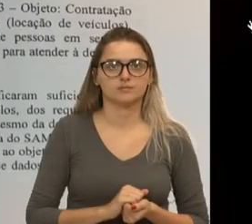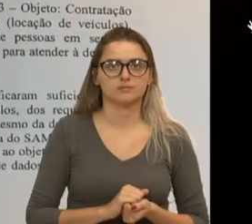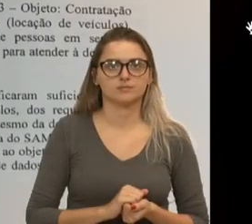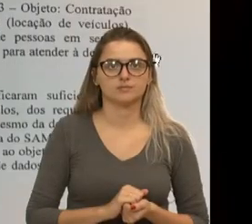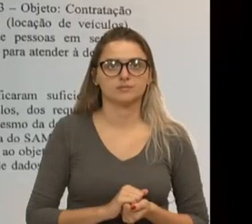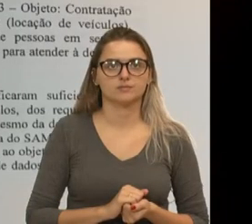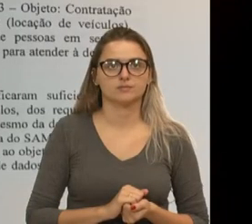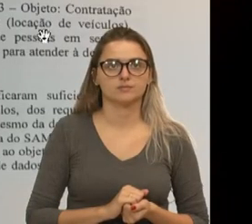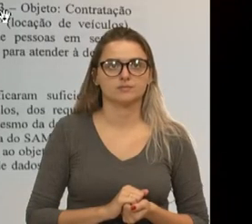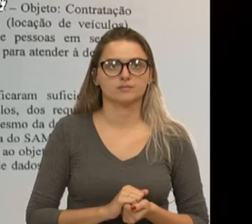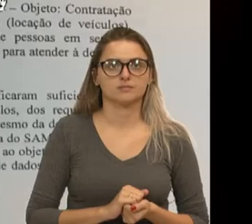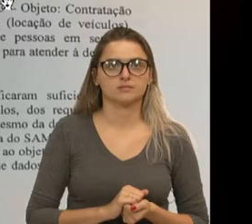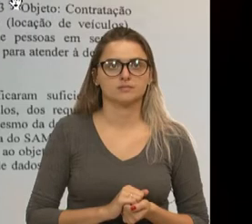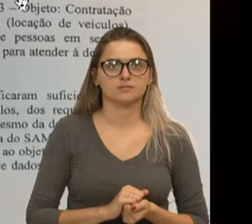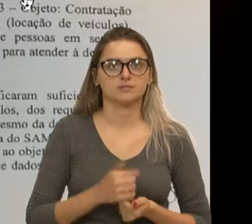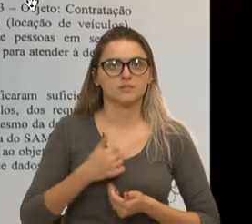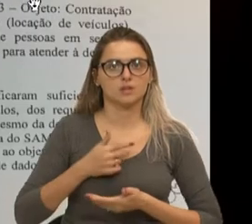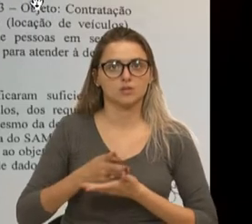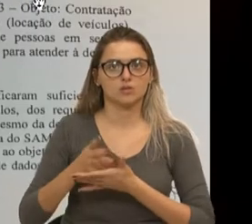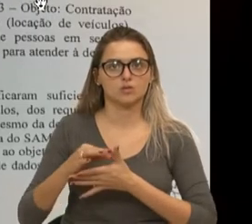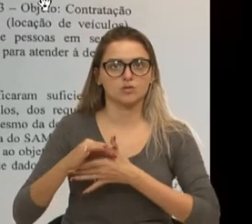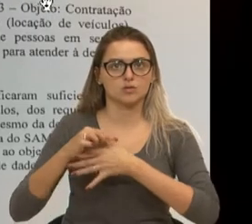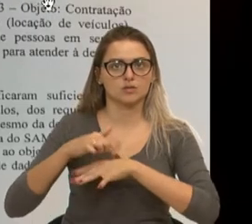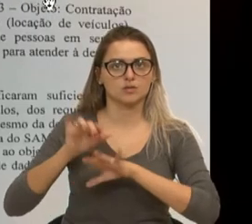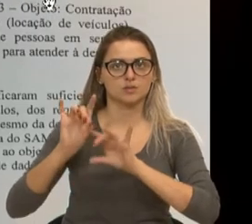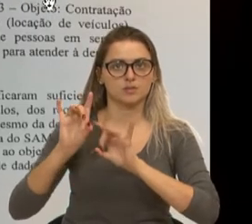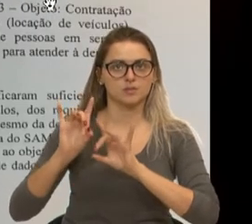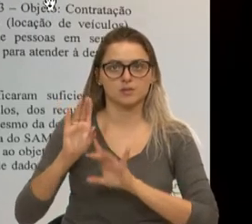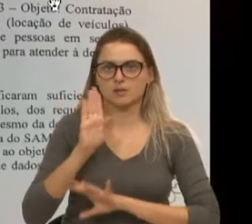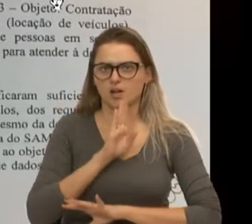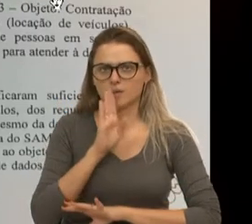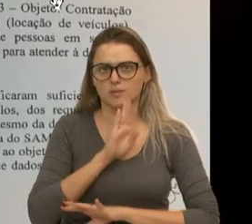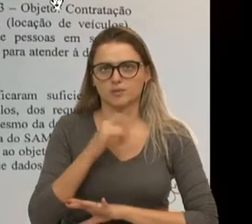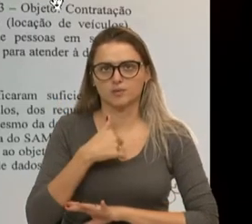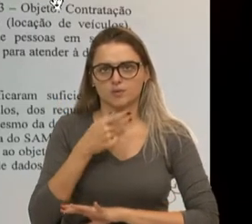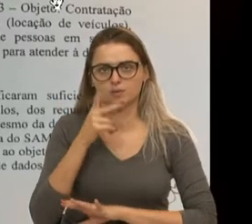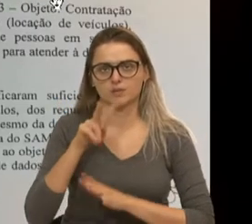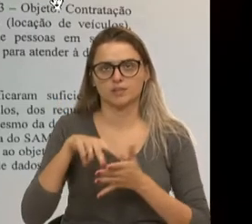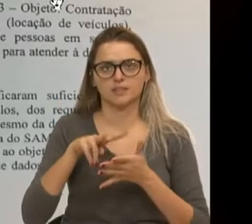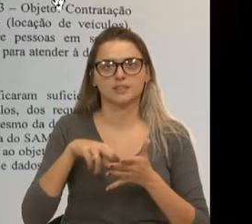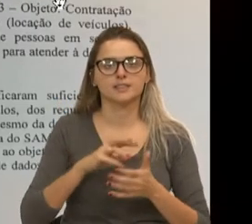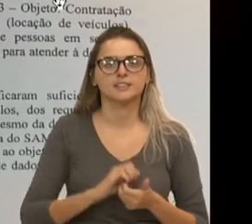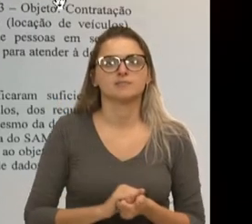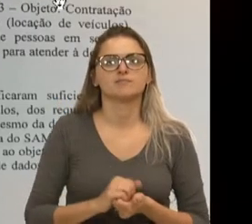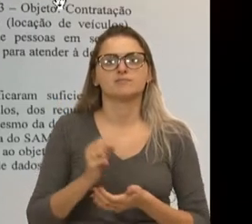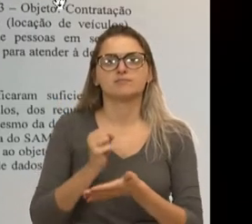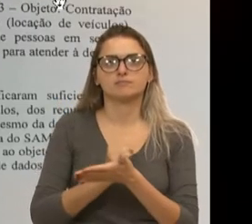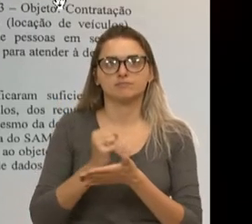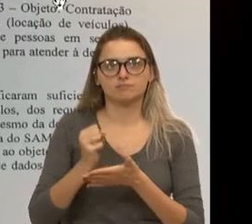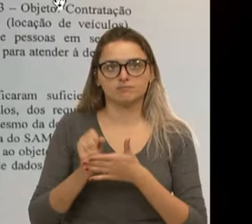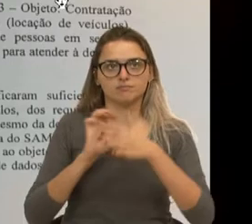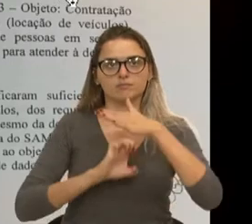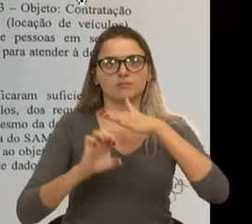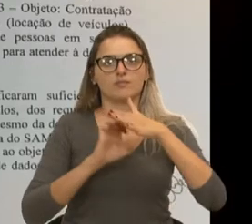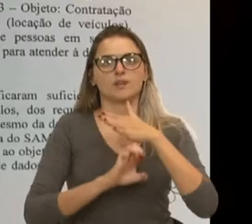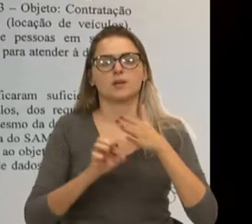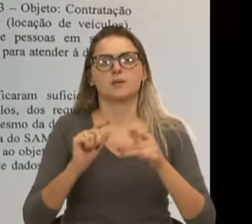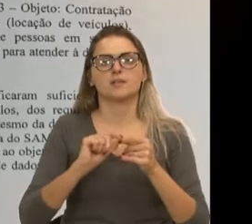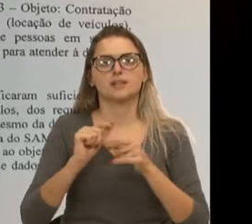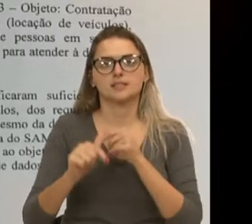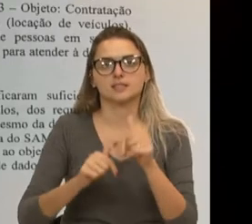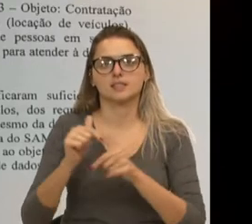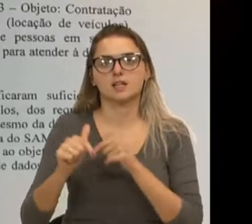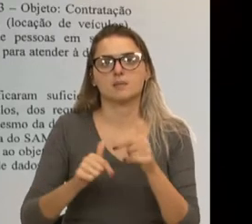Vou, se me permite, prosseguir em declaração de lei, senhor presidente. Vou ser rápido. Contratação de empresa para a prestação de